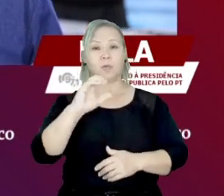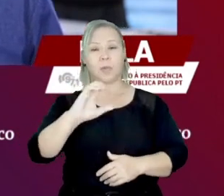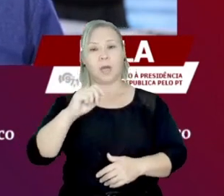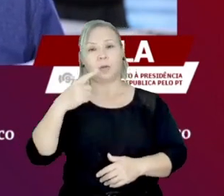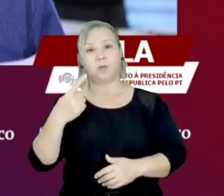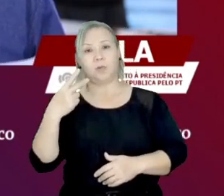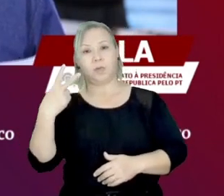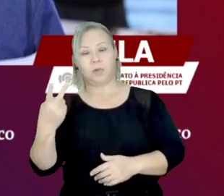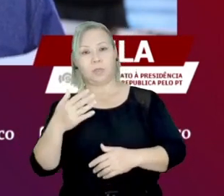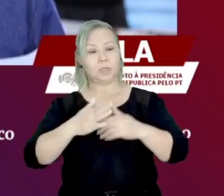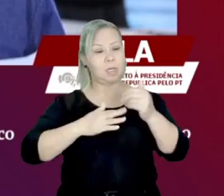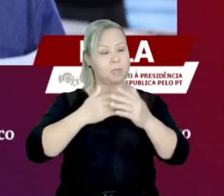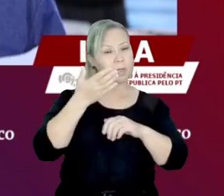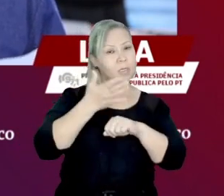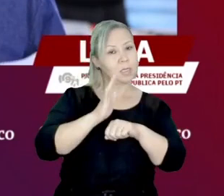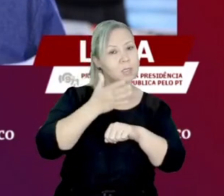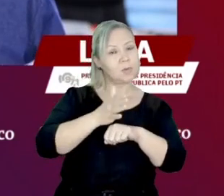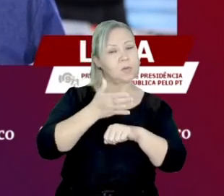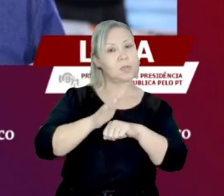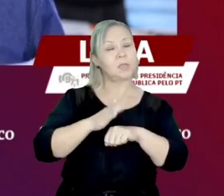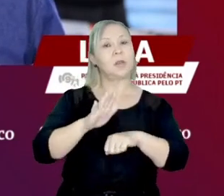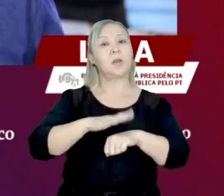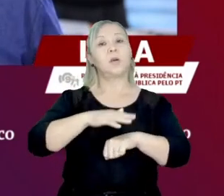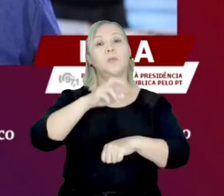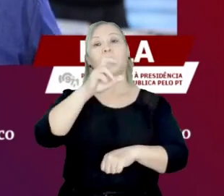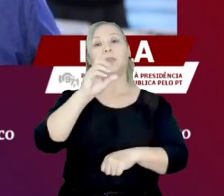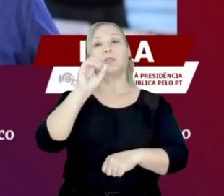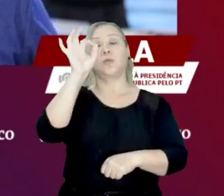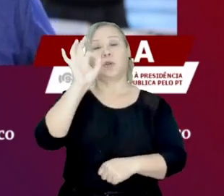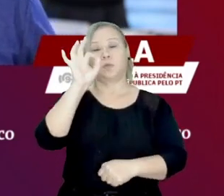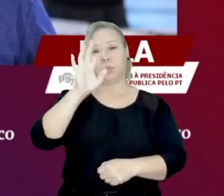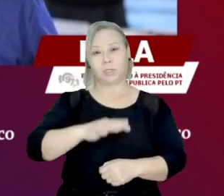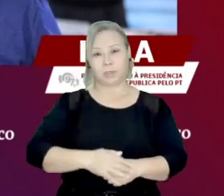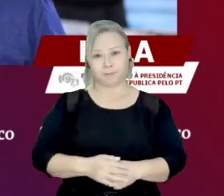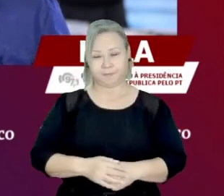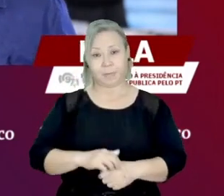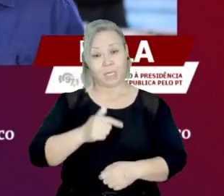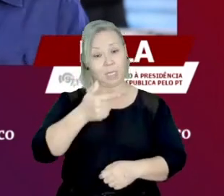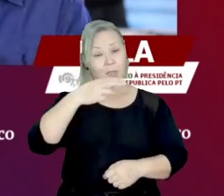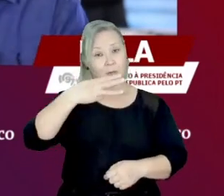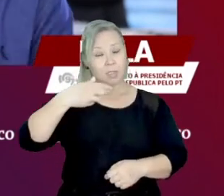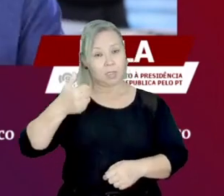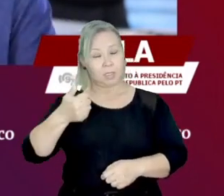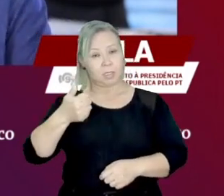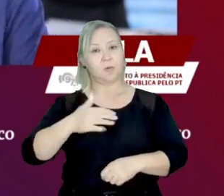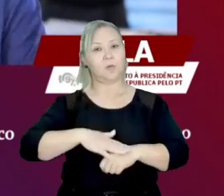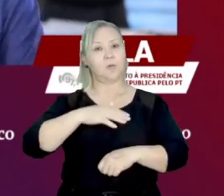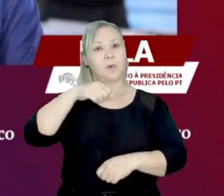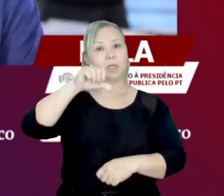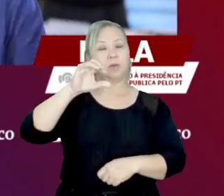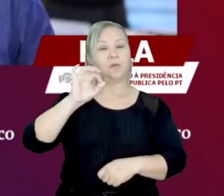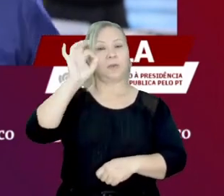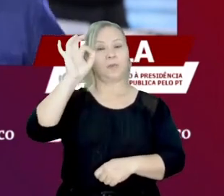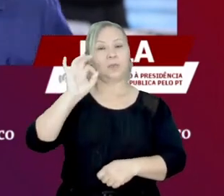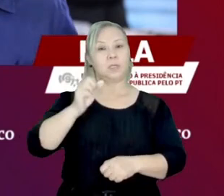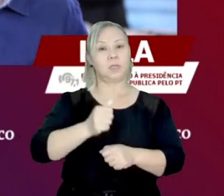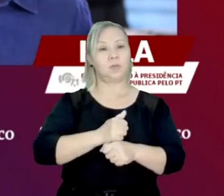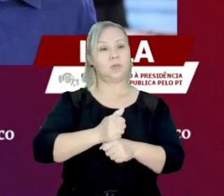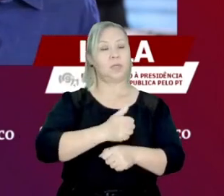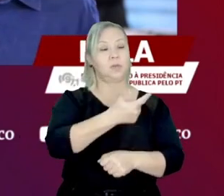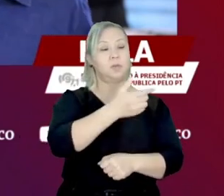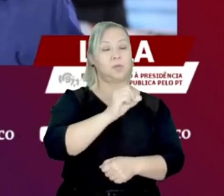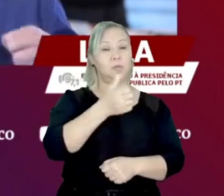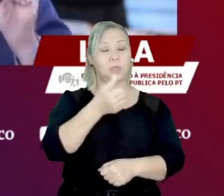tinha 231 obras que tinha 90%, faltava 10% para concluir. Então, nós